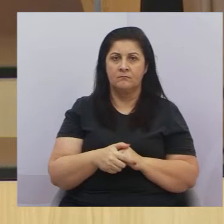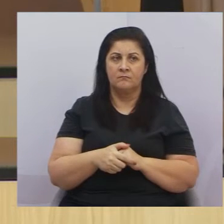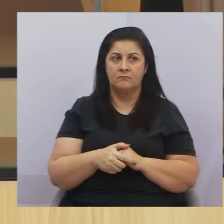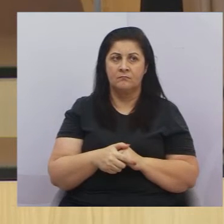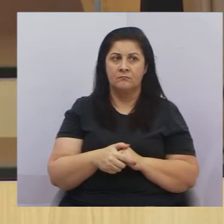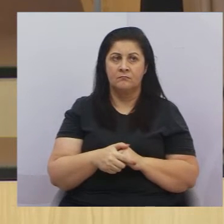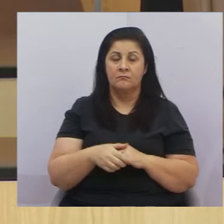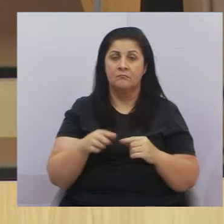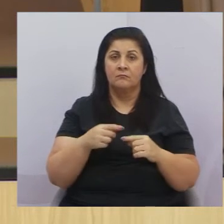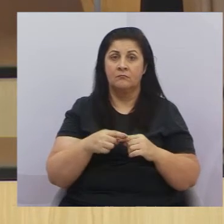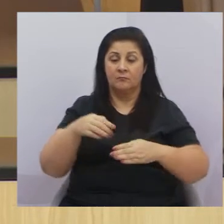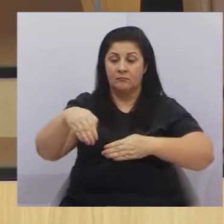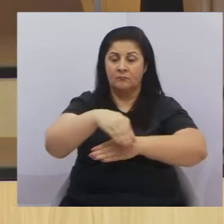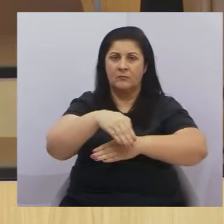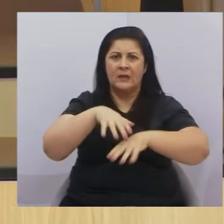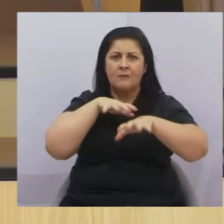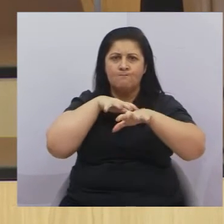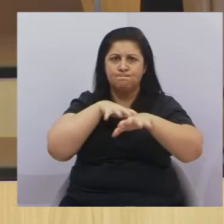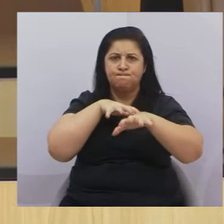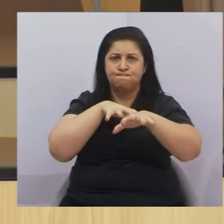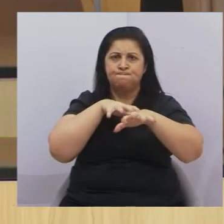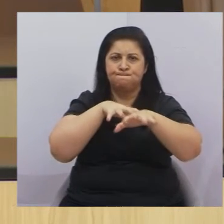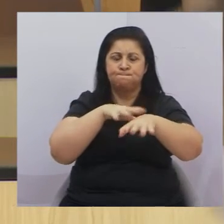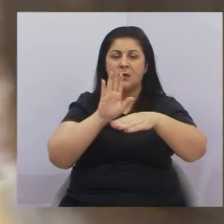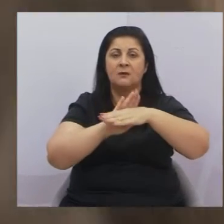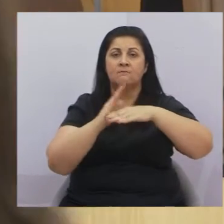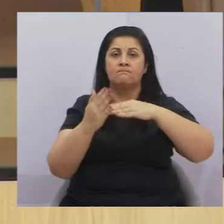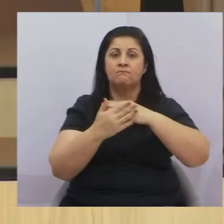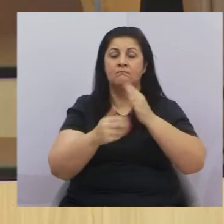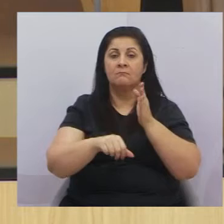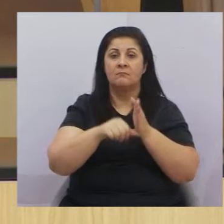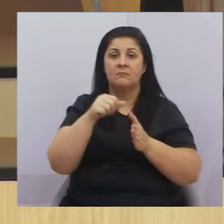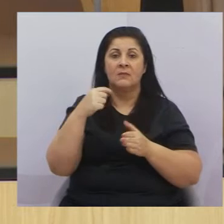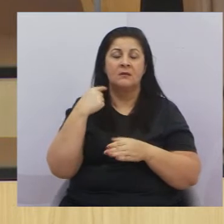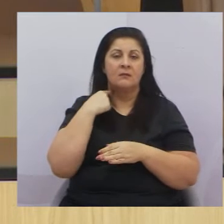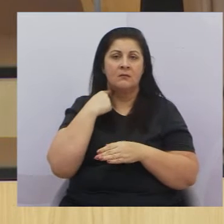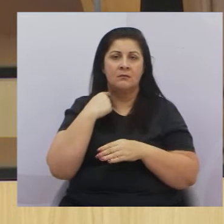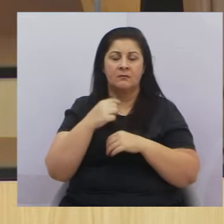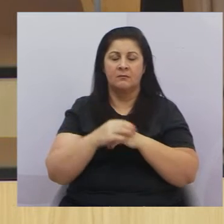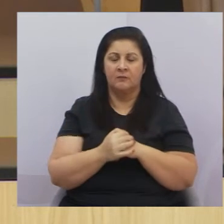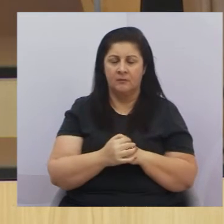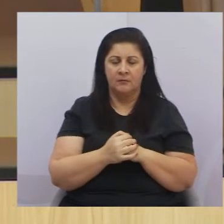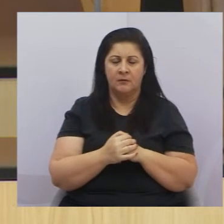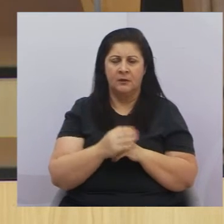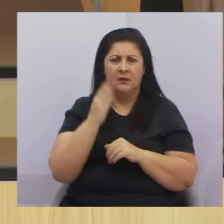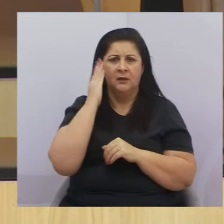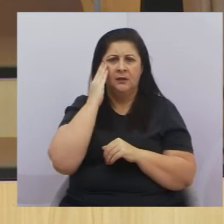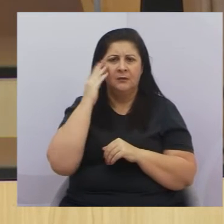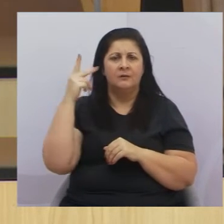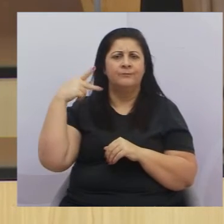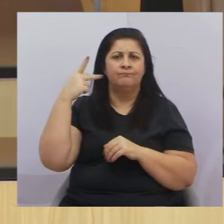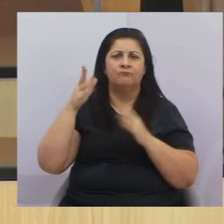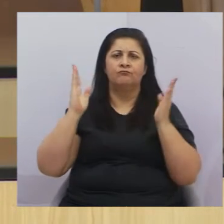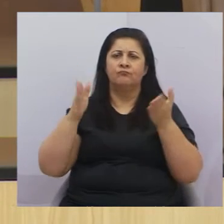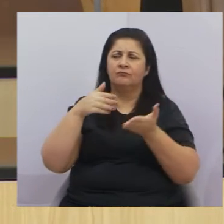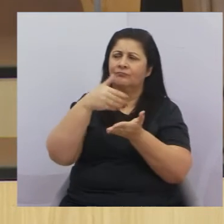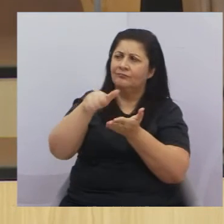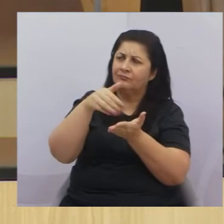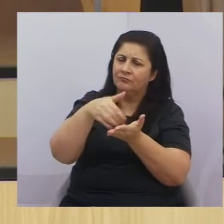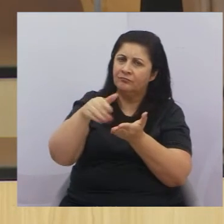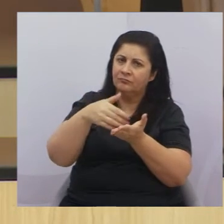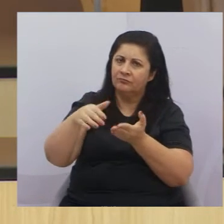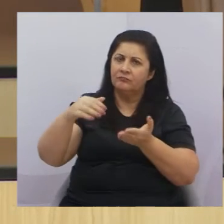grande fluxo de veículo no conjunto 1º de Maio. Considerando que esse vereador já enviou vários ofícios à